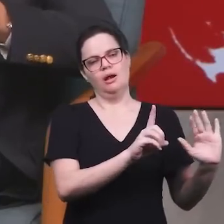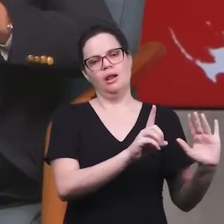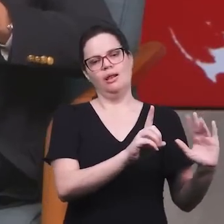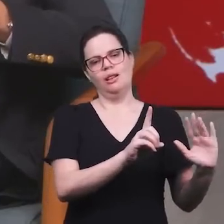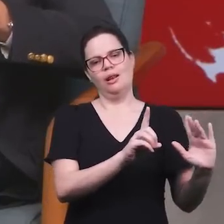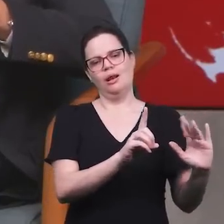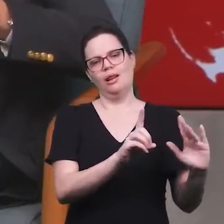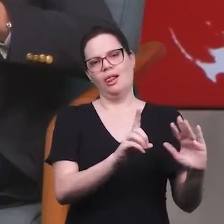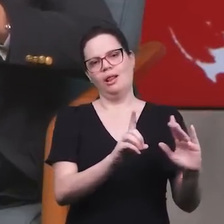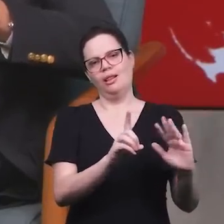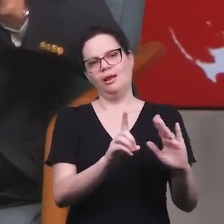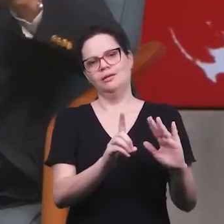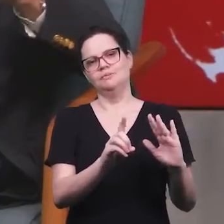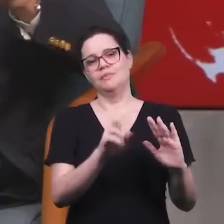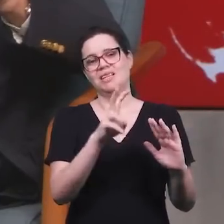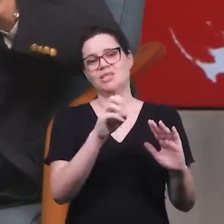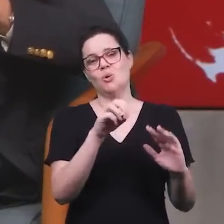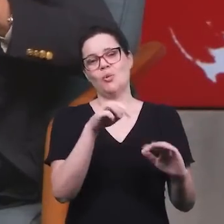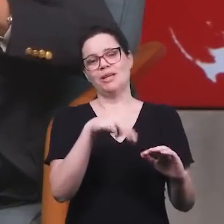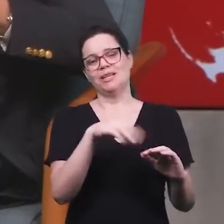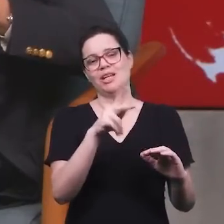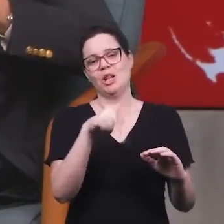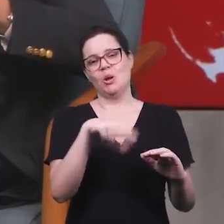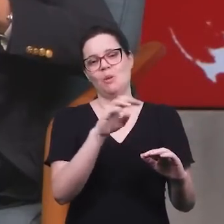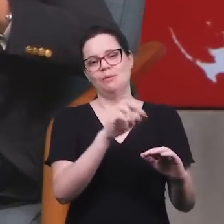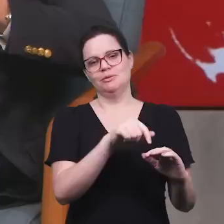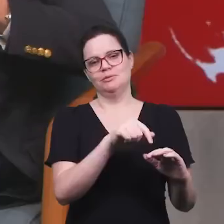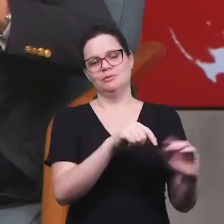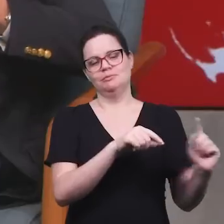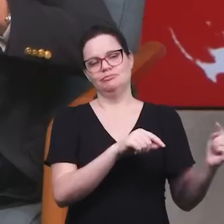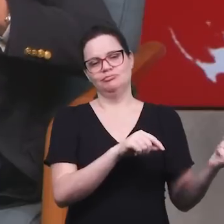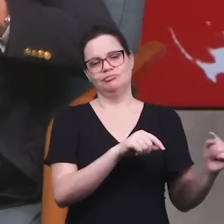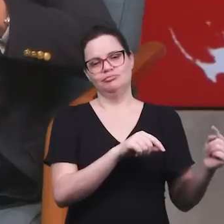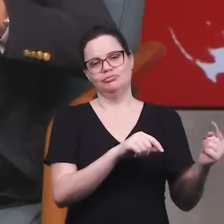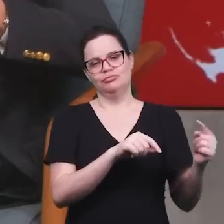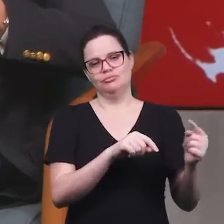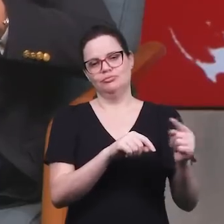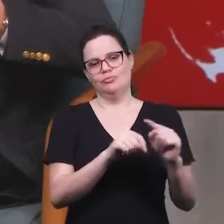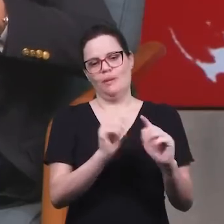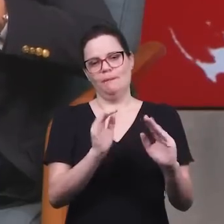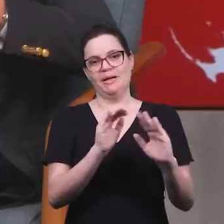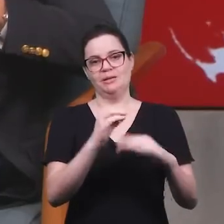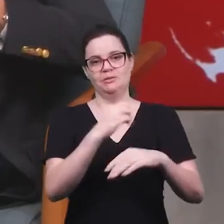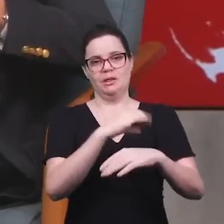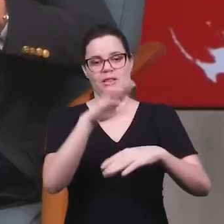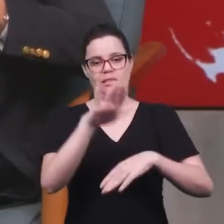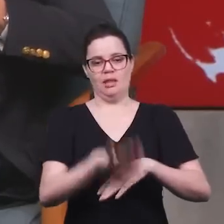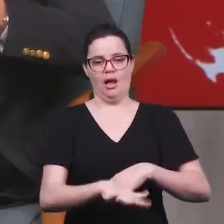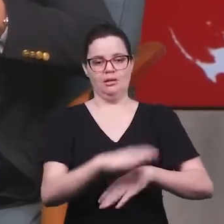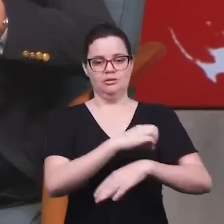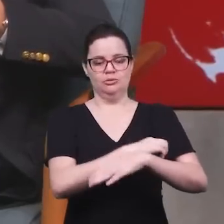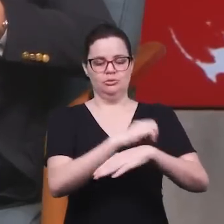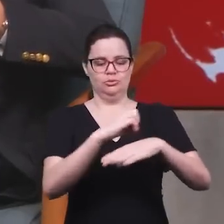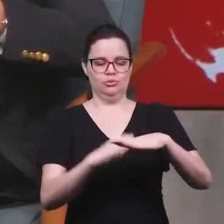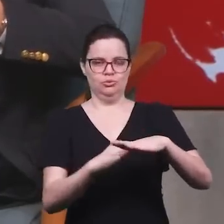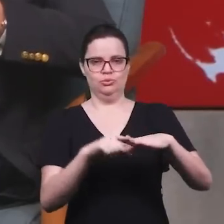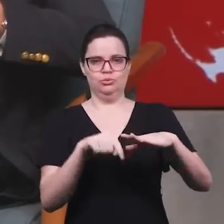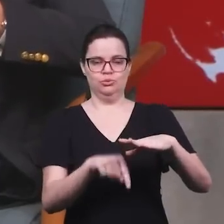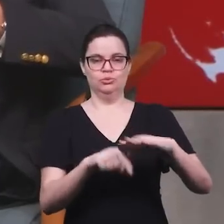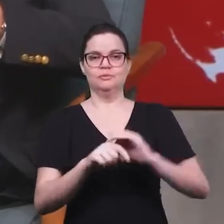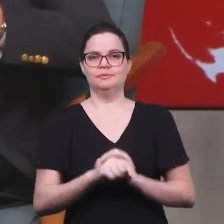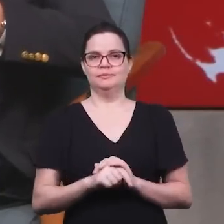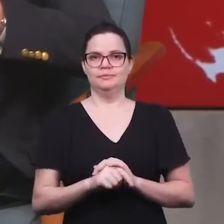a caminhada desde Cafarnaum ali, ao cair da tarde. Nós estamos vivendo esse momento, há